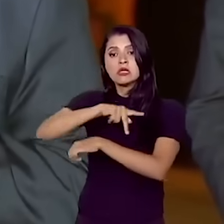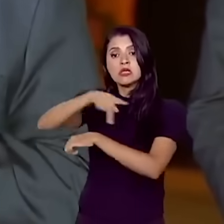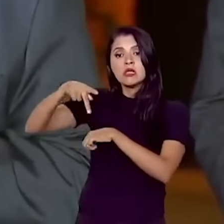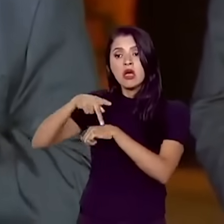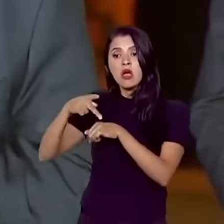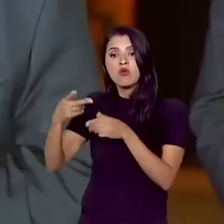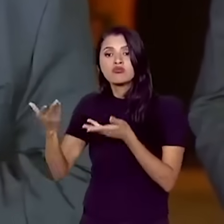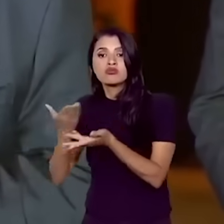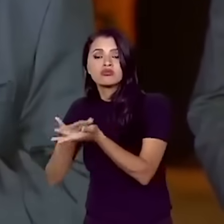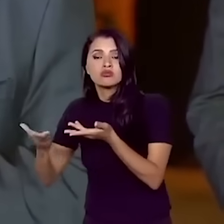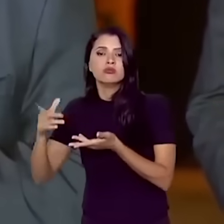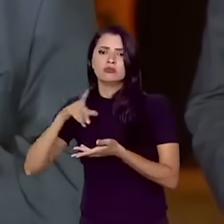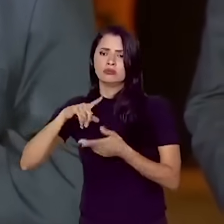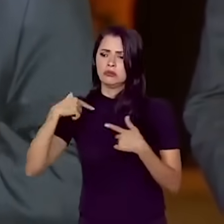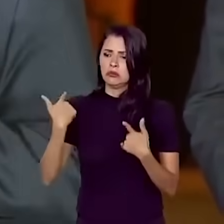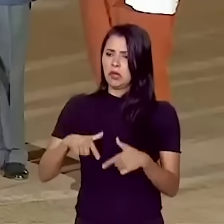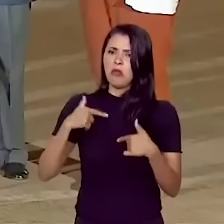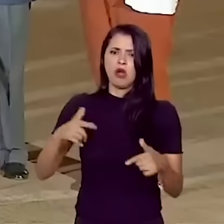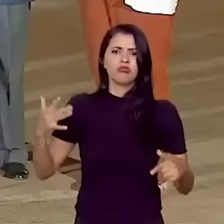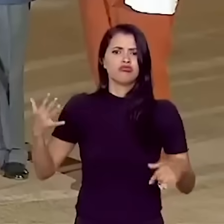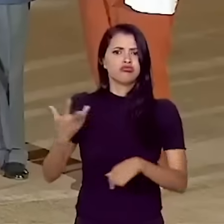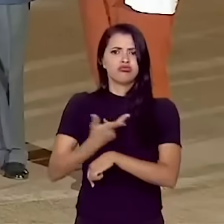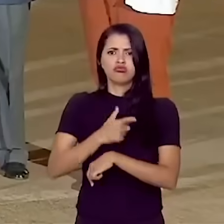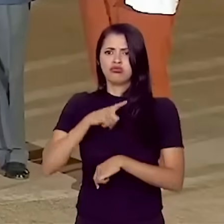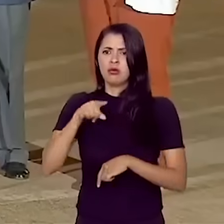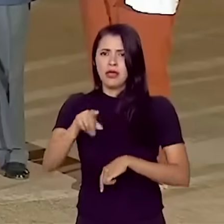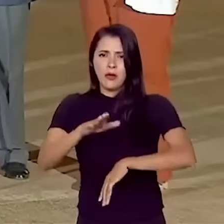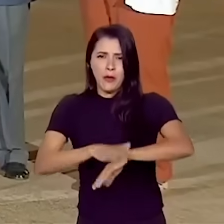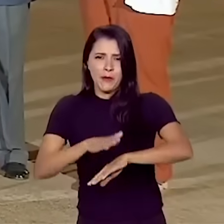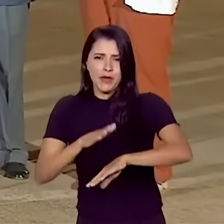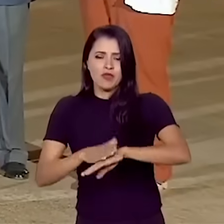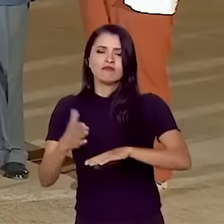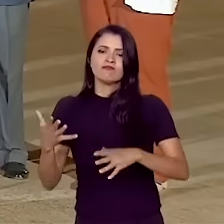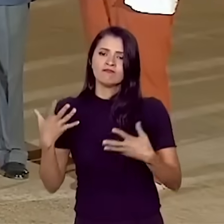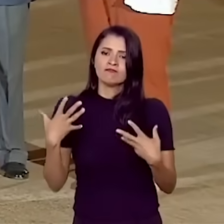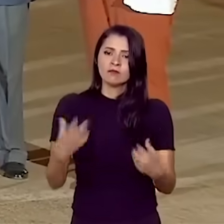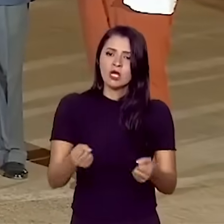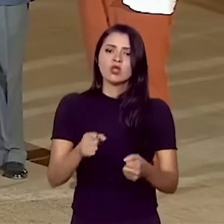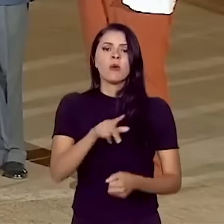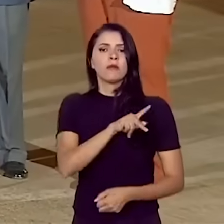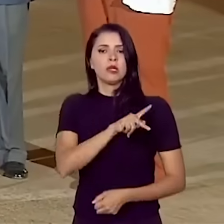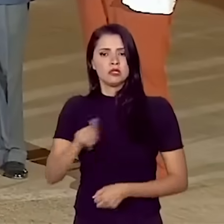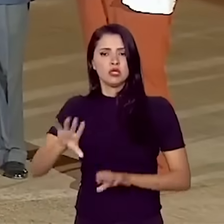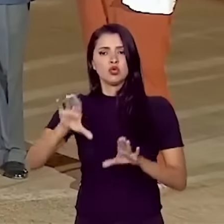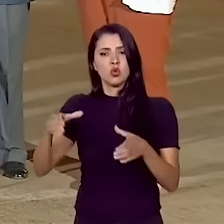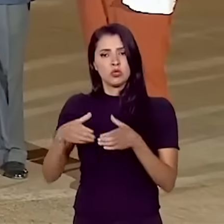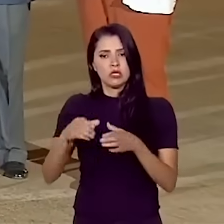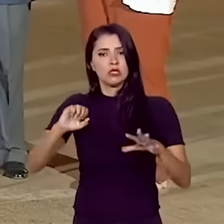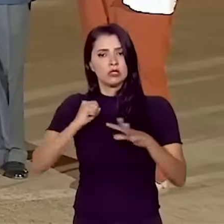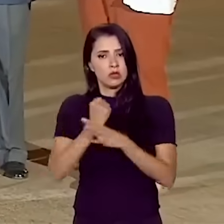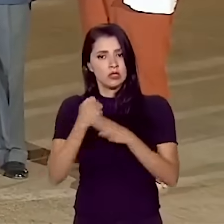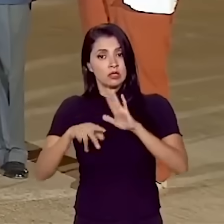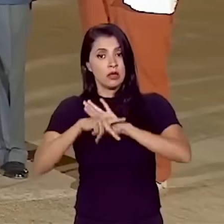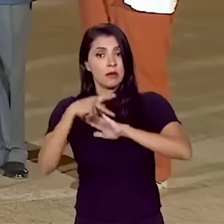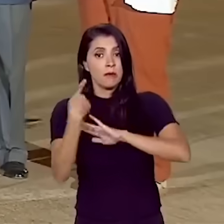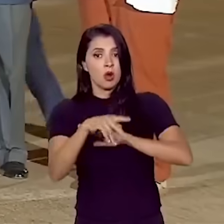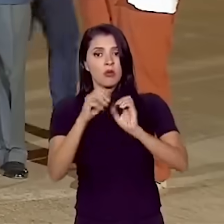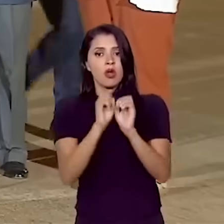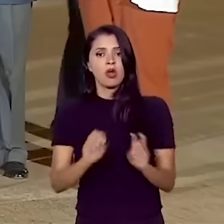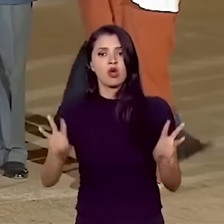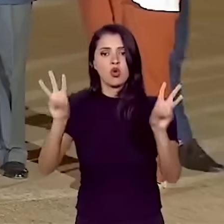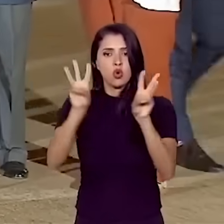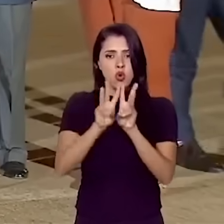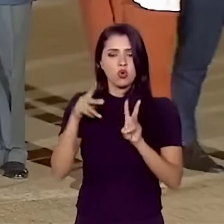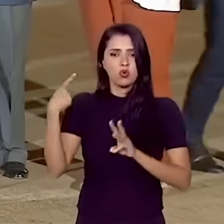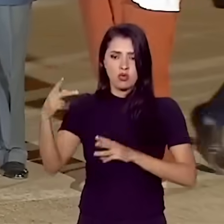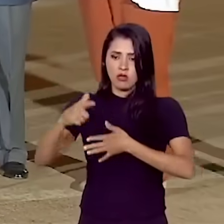fez um trabalho excepcional, sobretudo quando assumiu a presidência do Conselho de Segurança da ONU. O Mauro